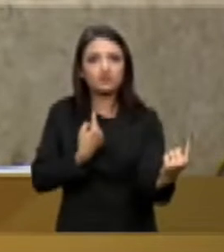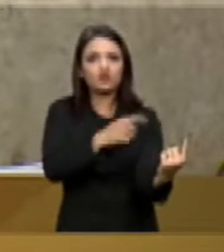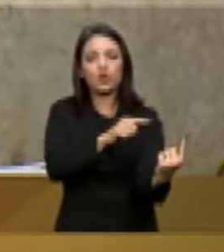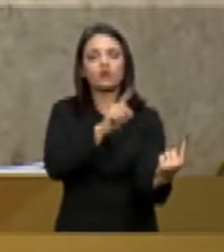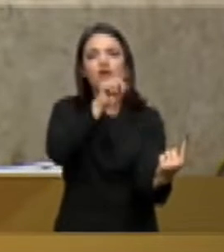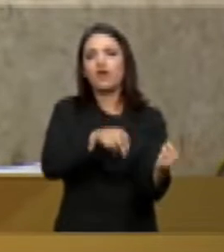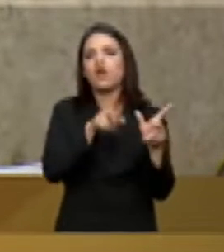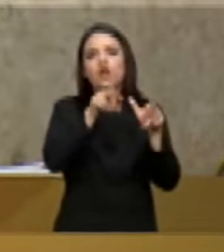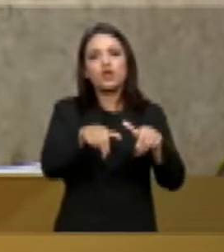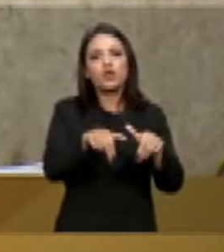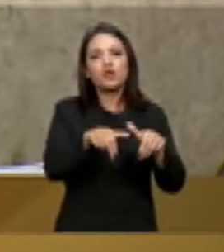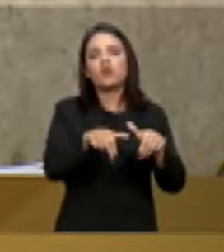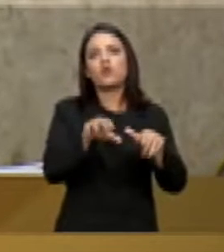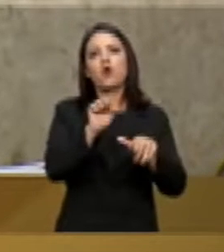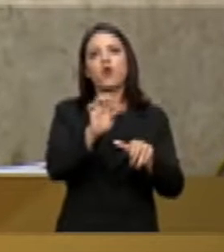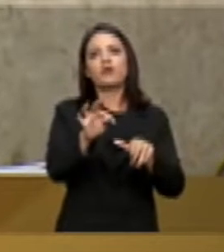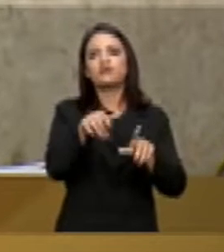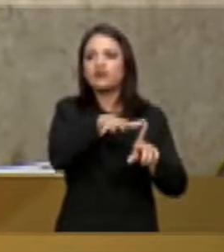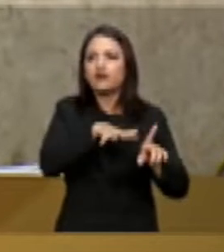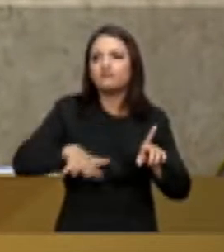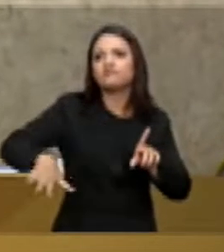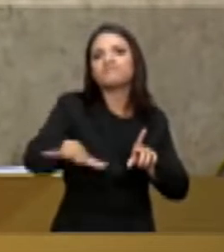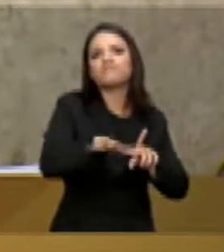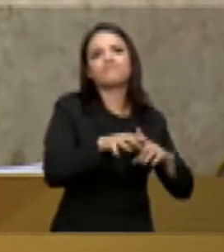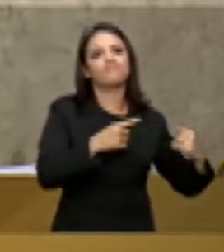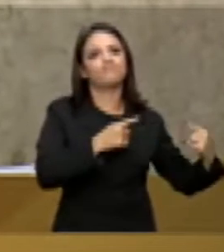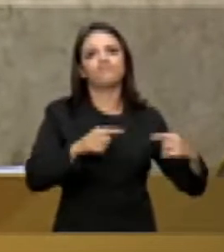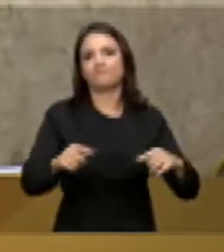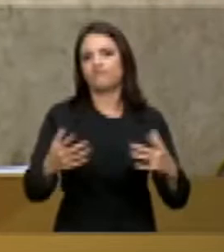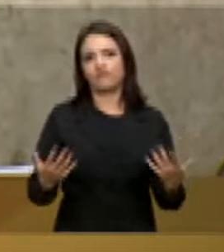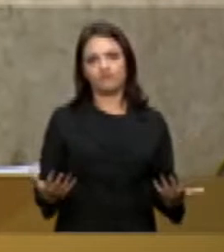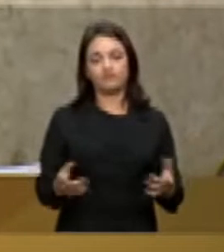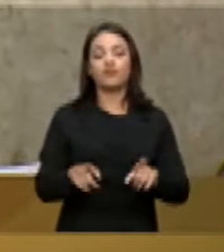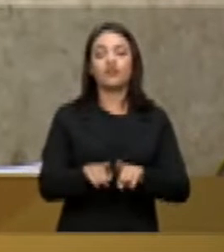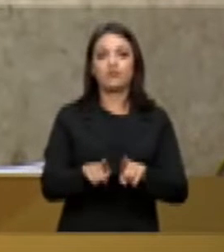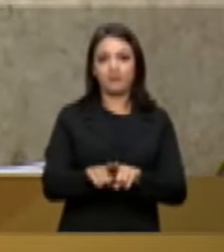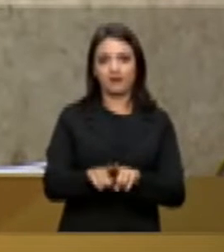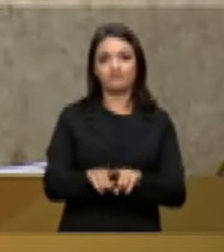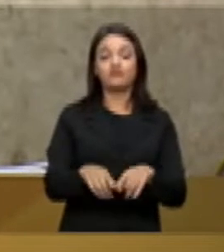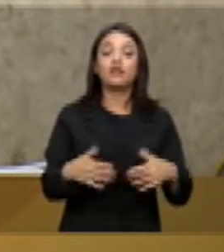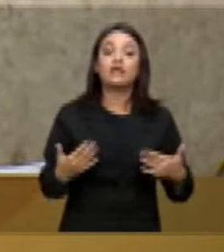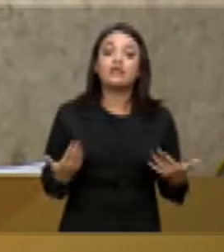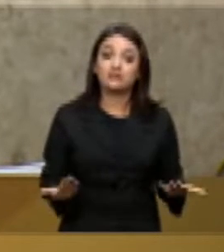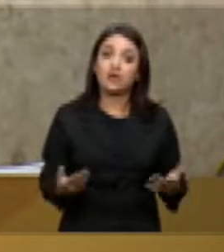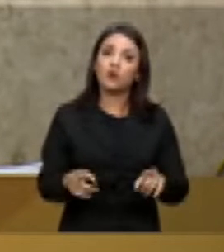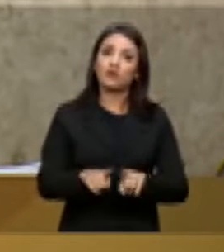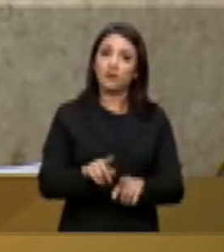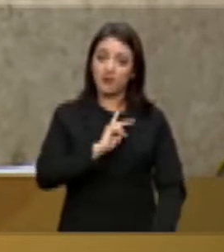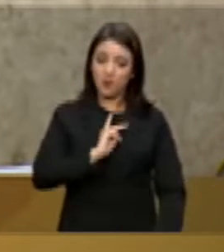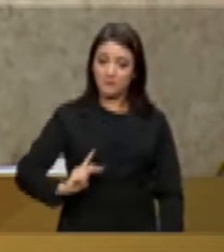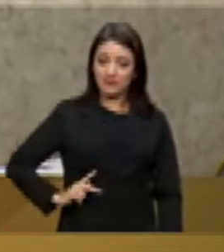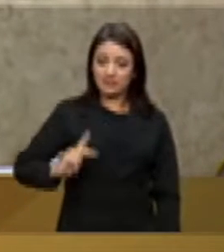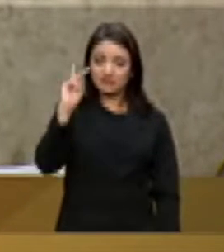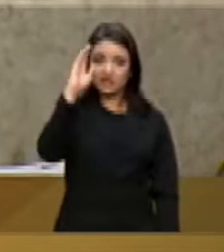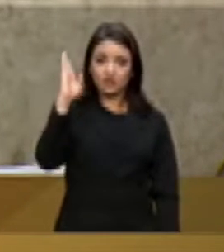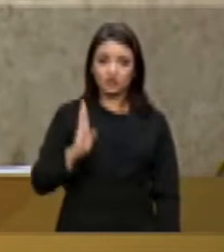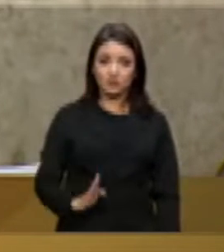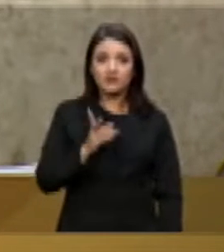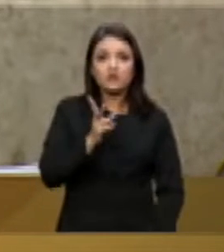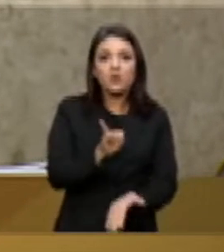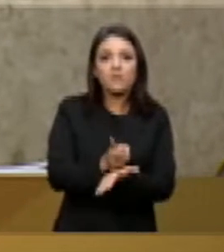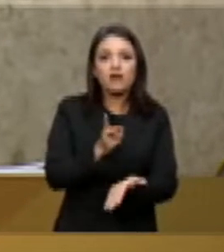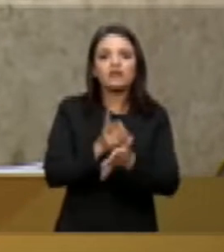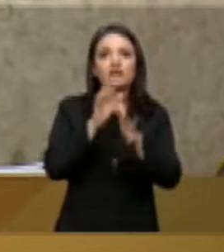corte por inteiro. Além disso, Sua Excelência mantém a divulgação de